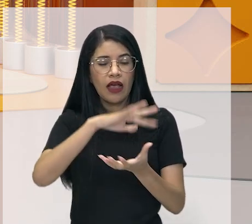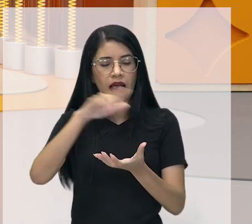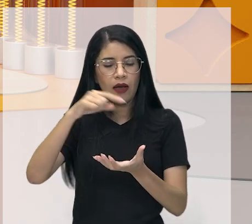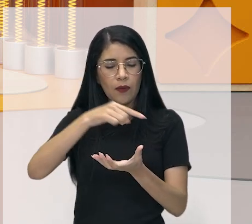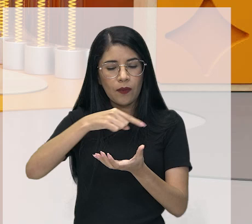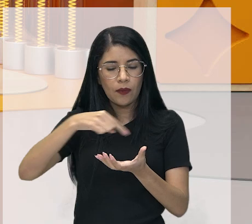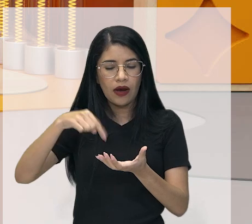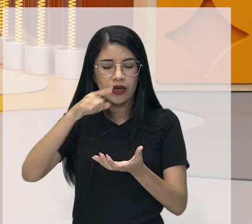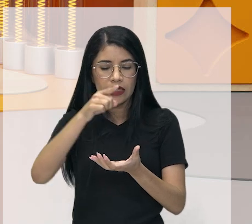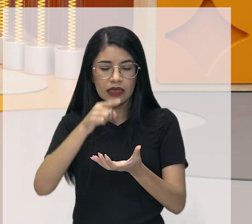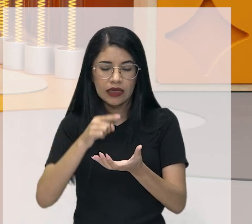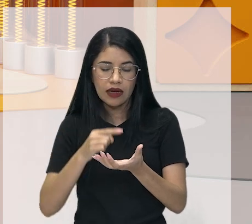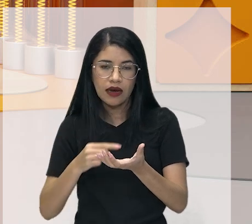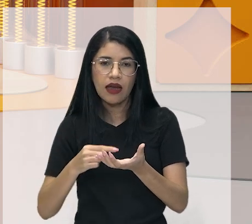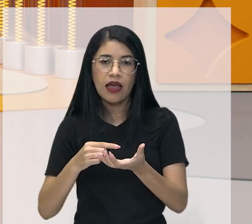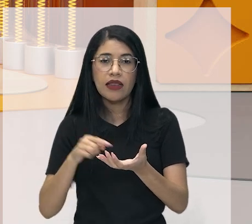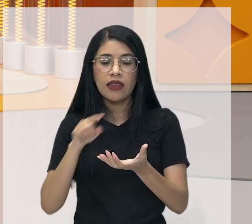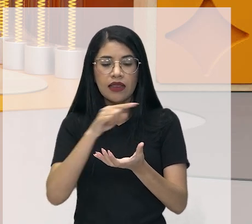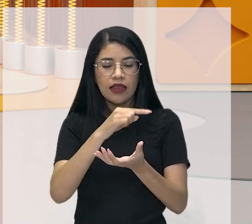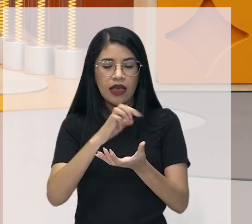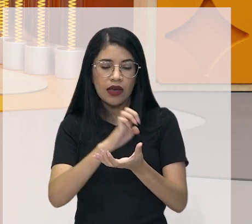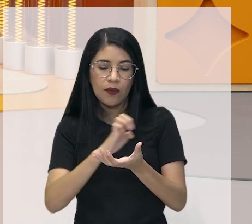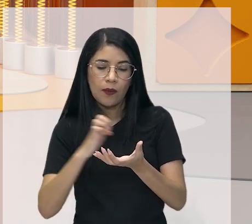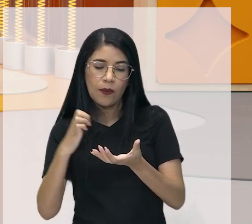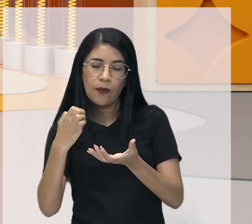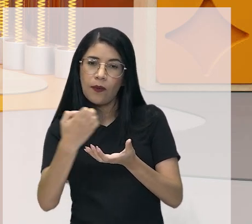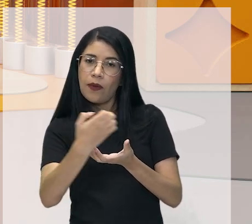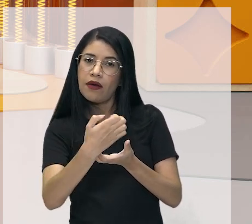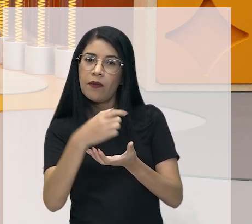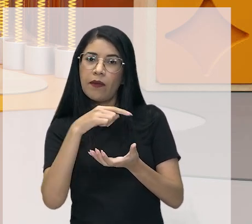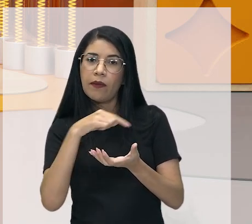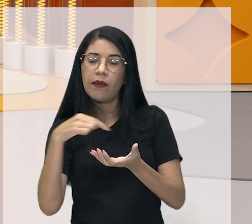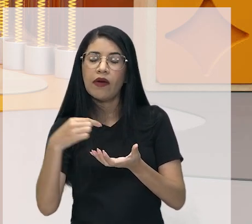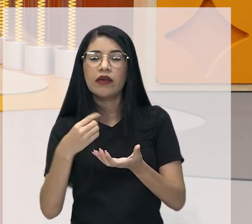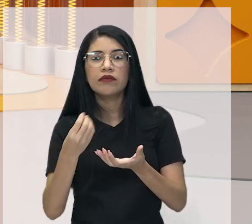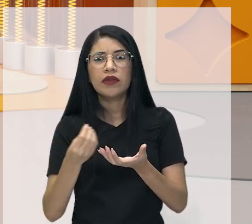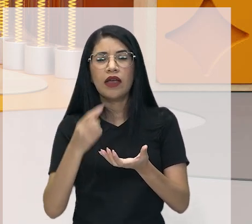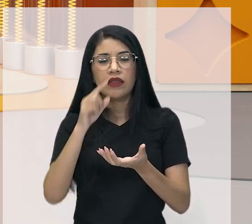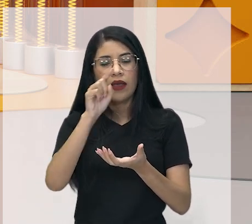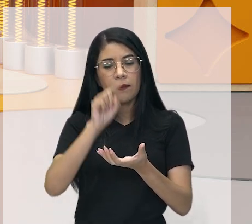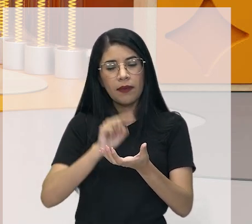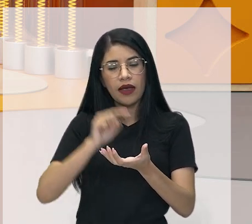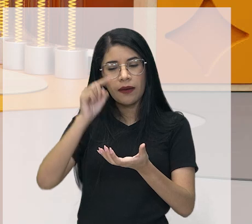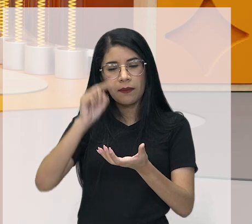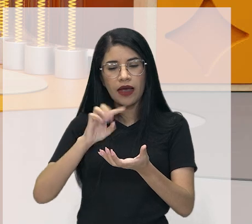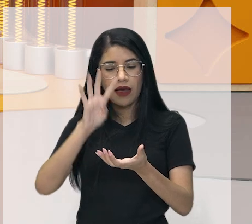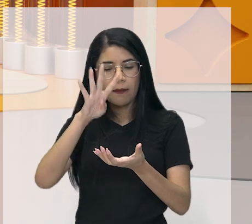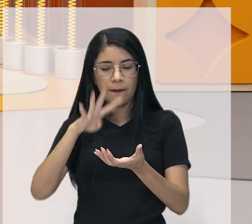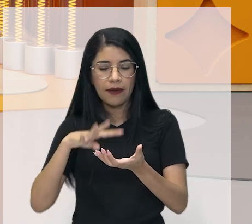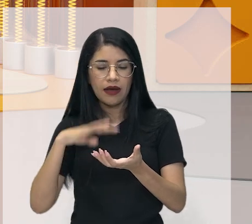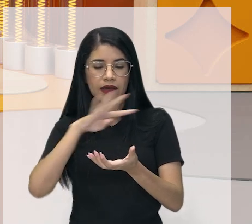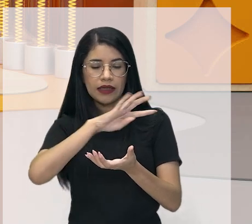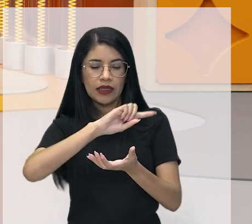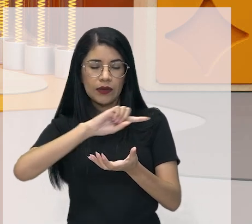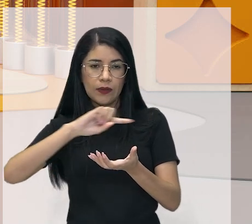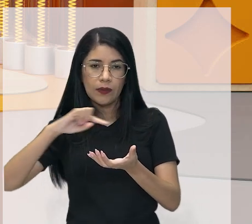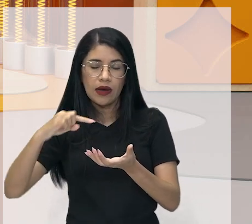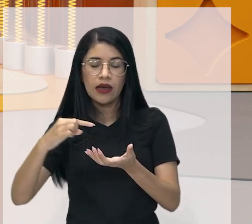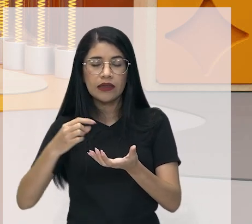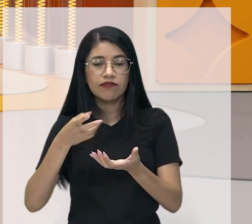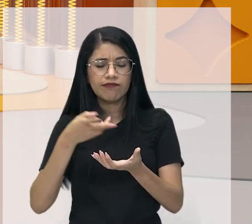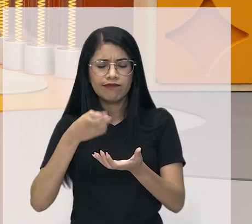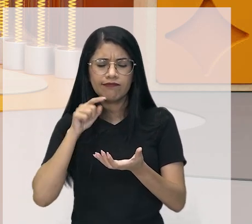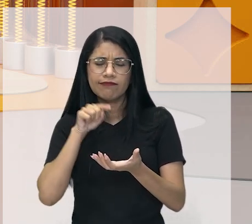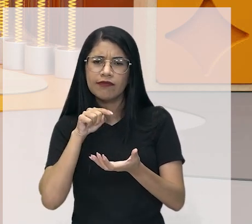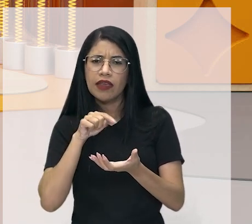vertical, a linha do Equador lá na horizontal, né? Ou seja, o meridiano e o paralelo principal, e olhar o mapa